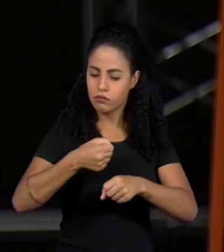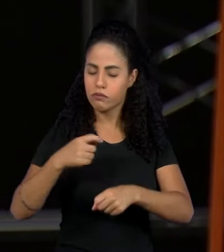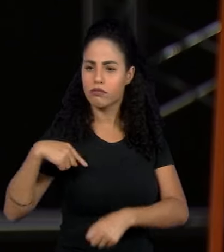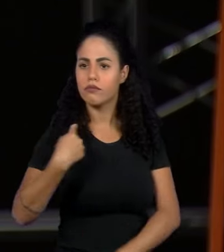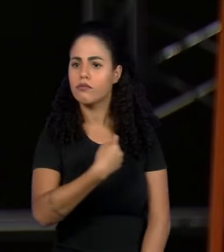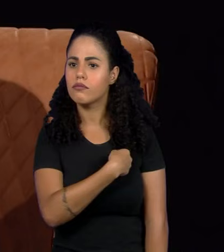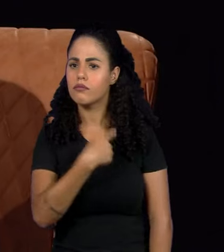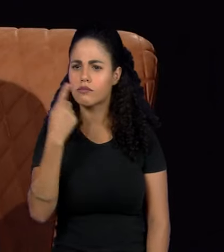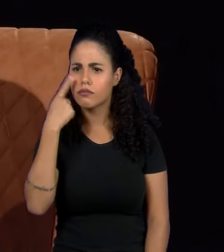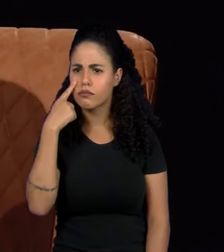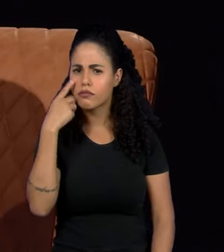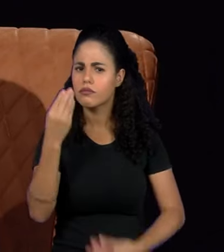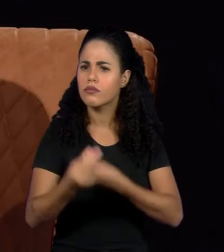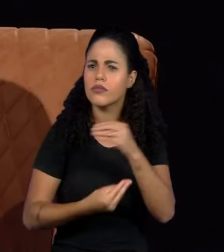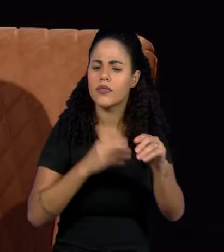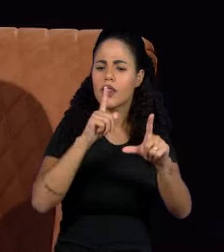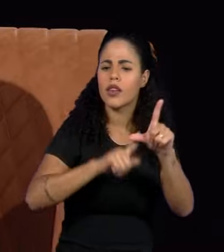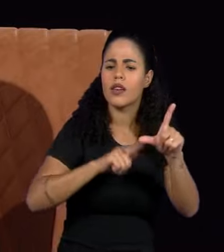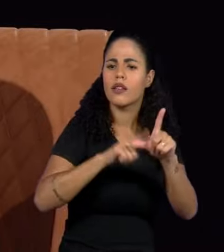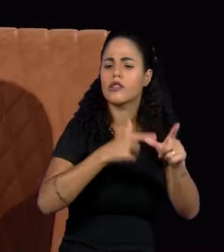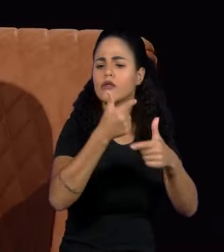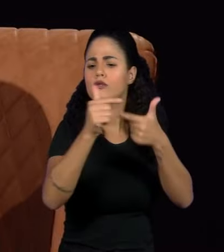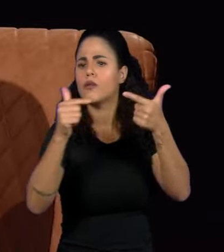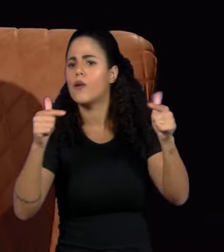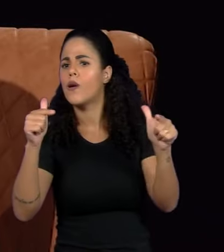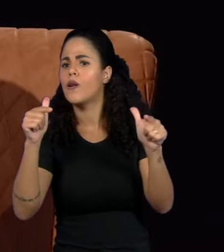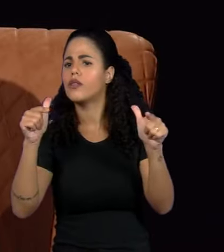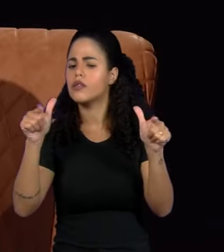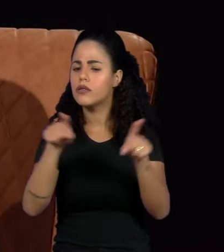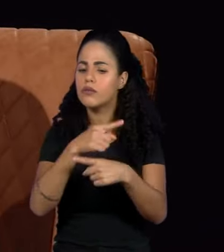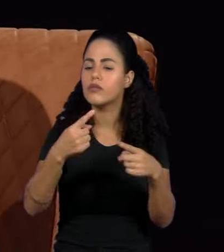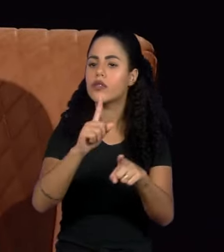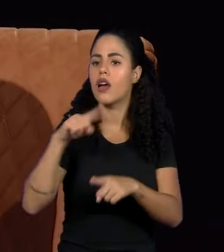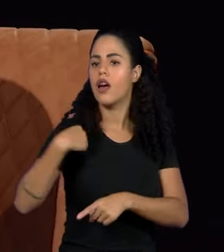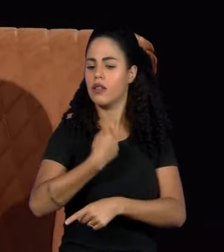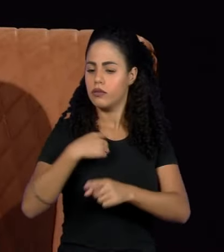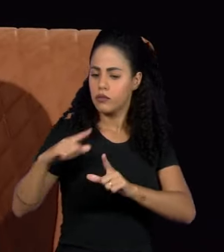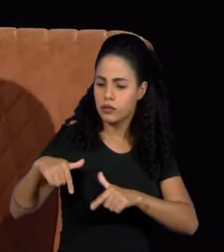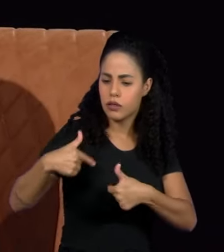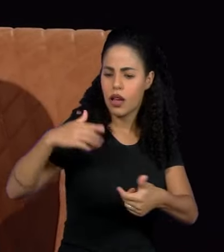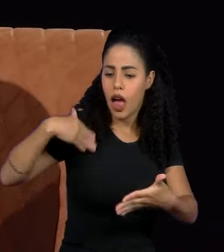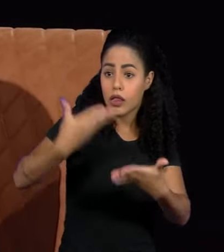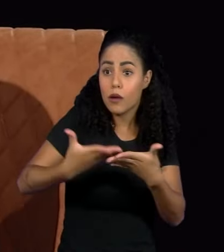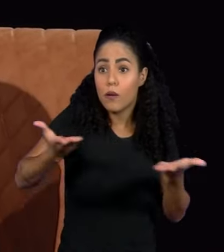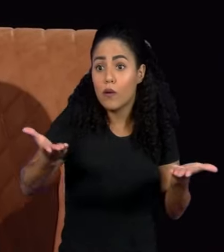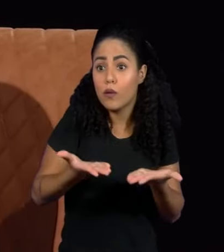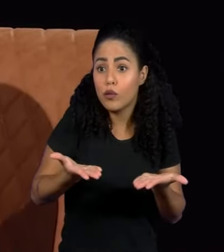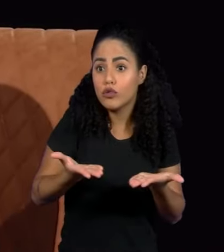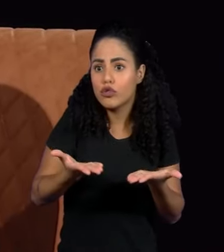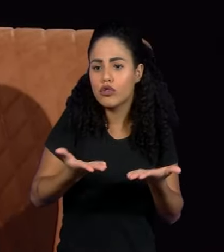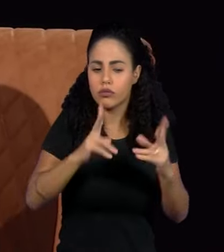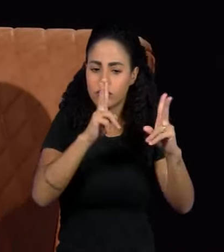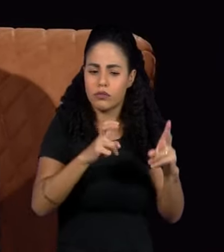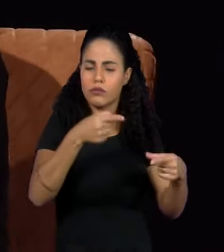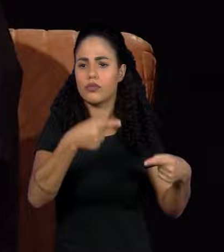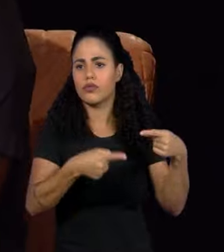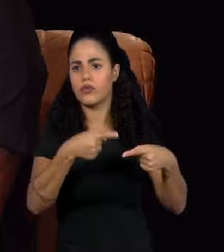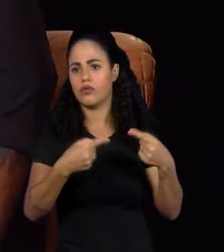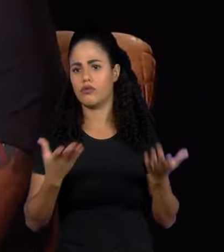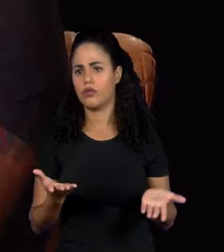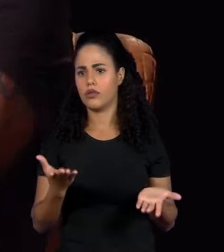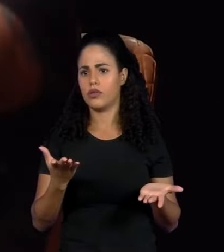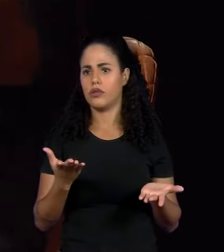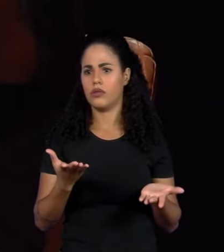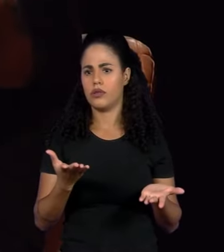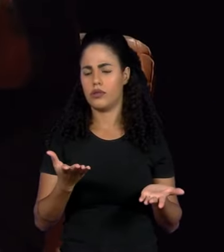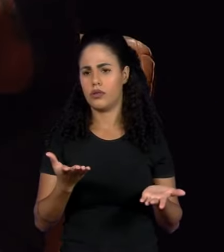basta ver as outras músicas do Ira, basta ver nosso comportamento daquela época até hoje, politicamente, tudo, para ver que isso é um